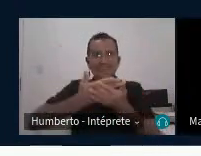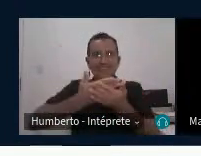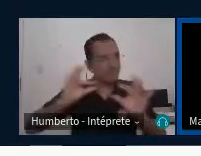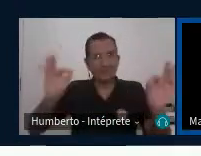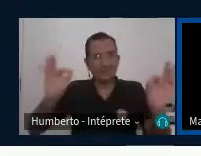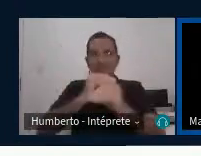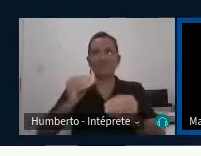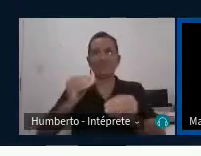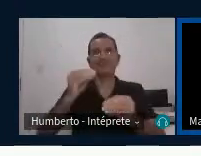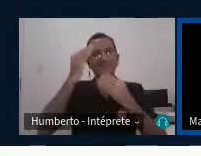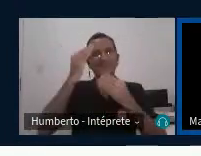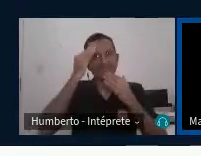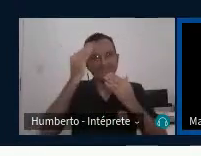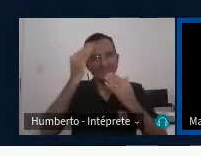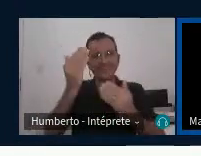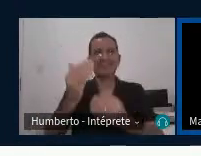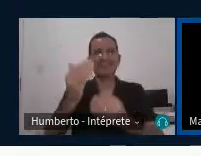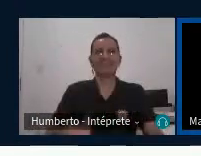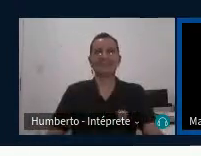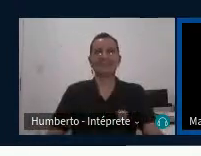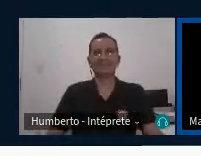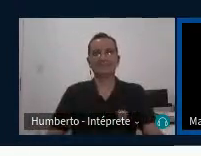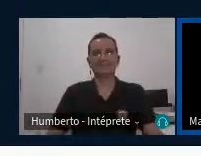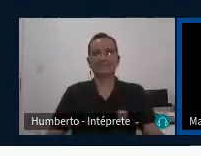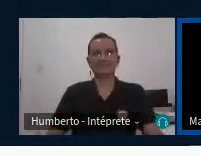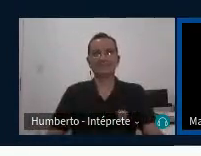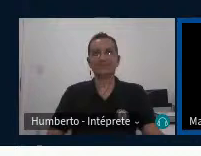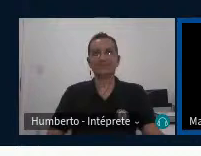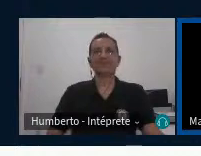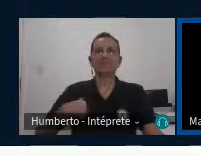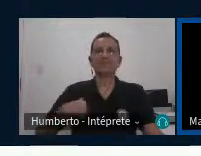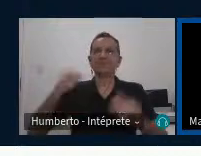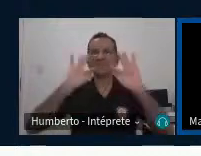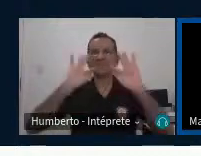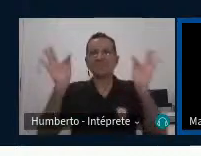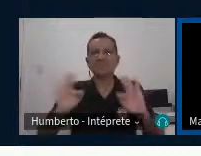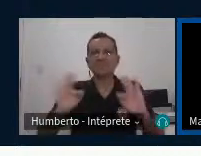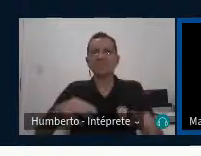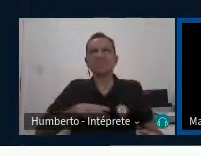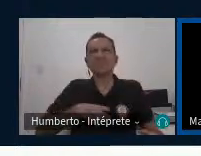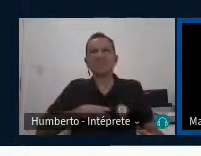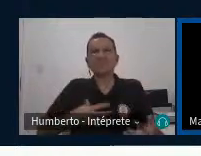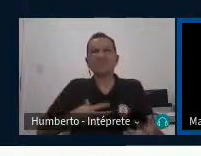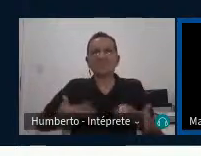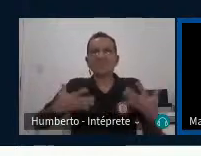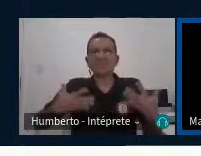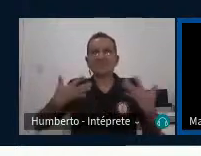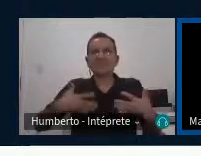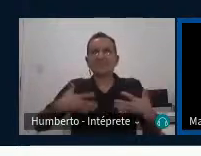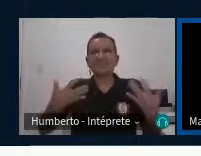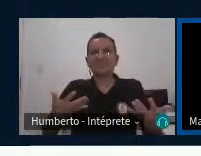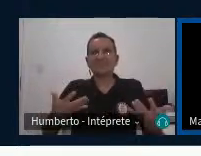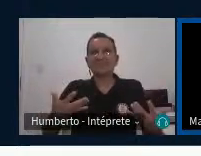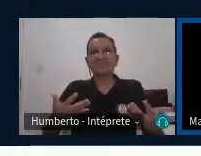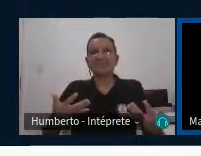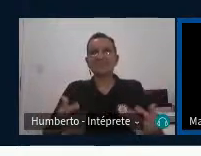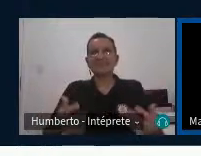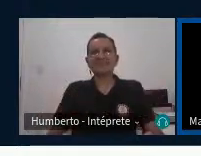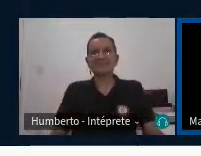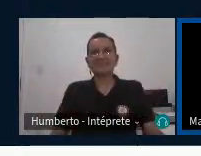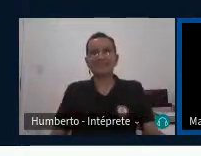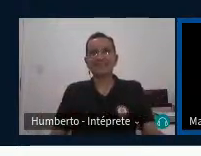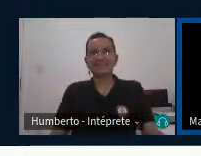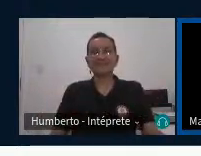Assim, eu fico muito feliz e orgulhoso de ter eventos como esse, de ter um curso, de ter